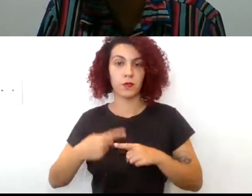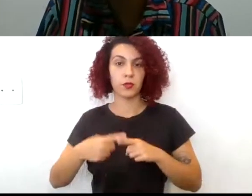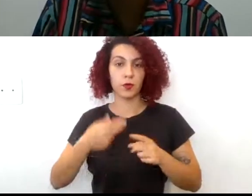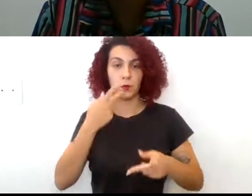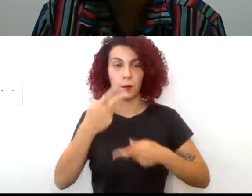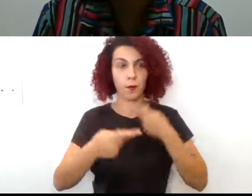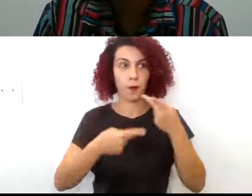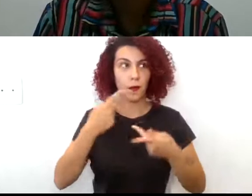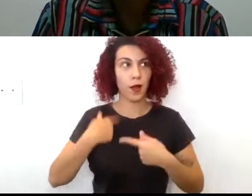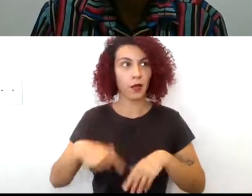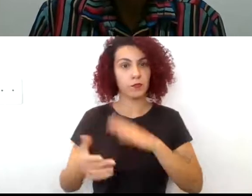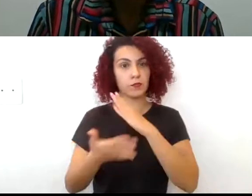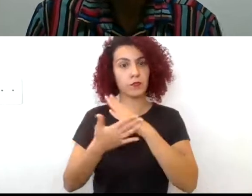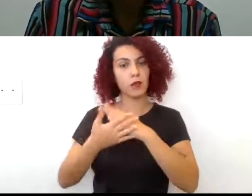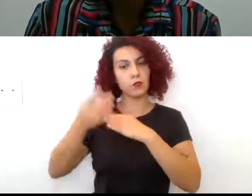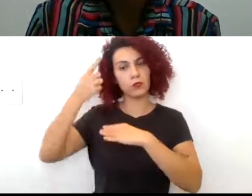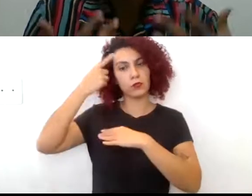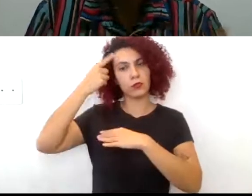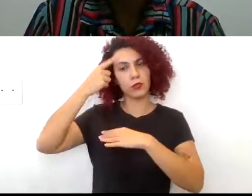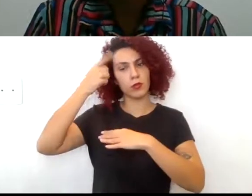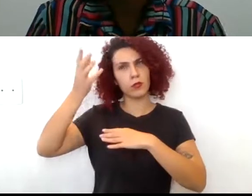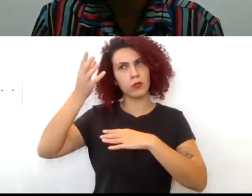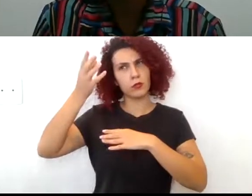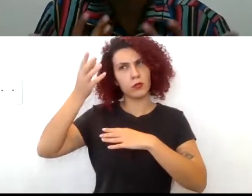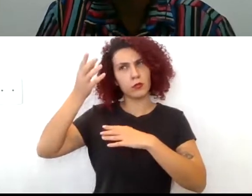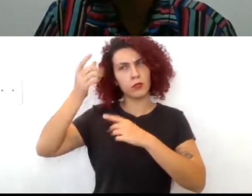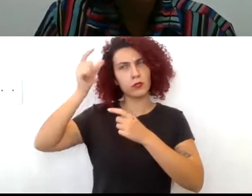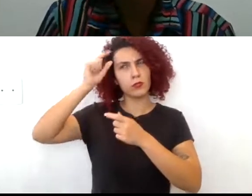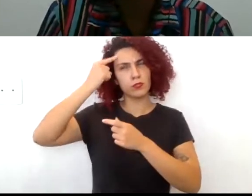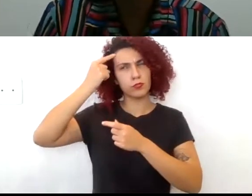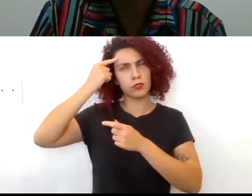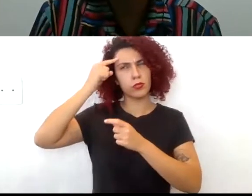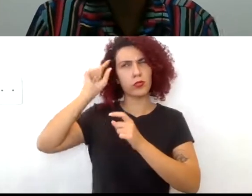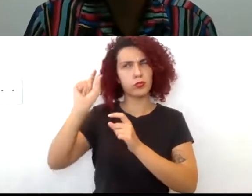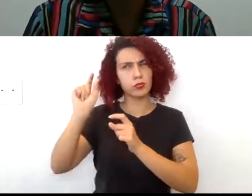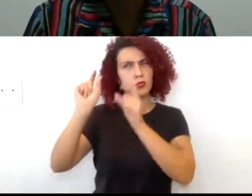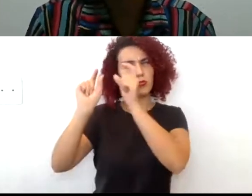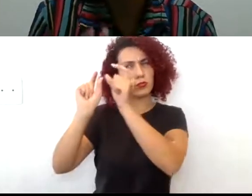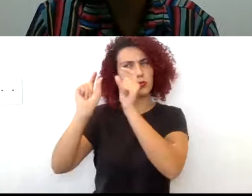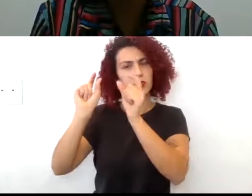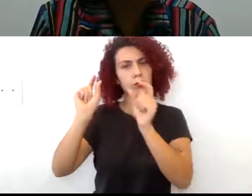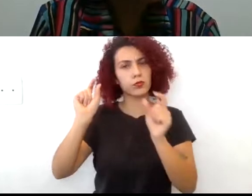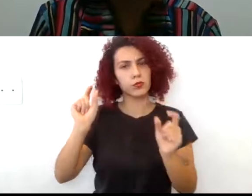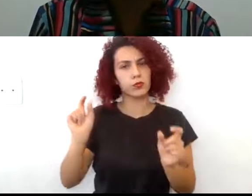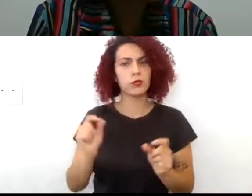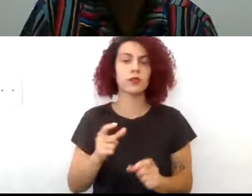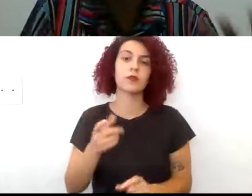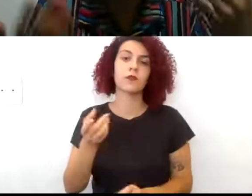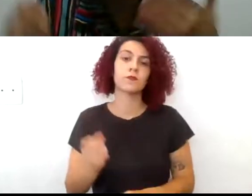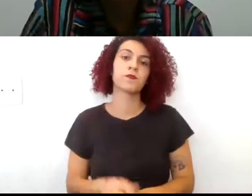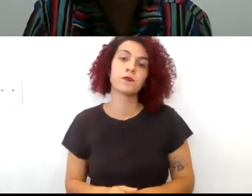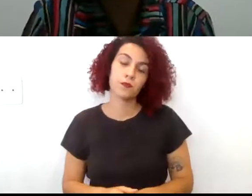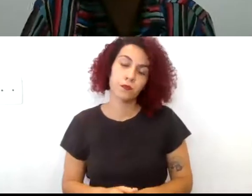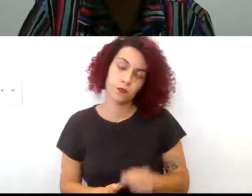também vou construindo Oi e a gente tem que aprender a construir as coisas assim eu tenho tentado